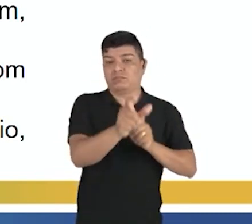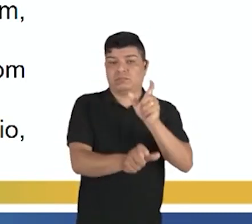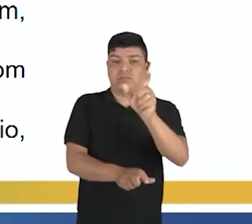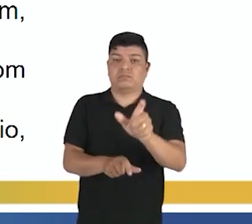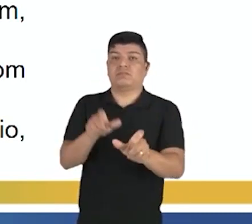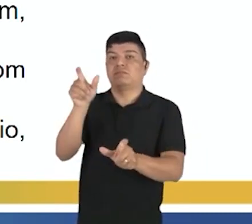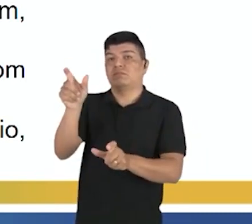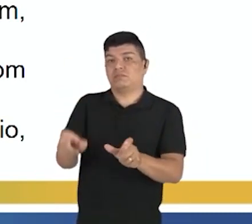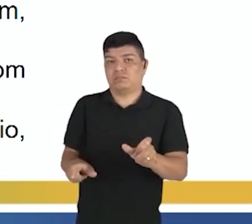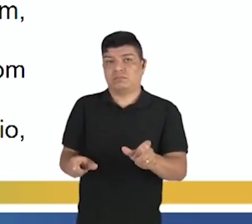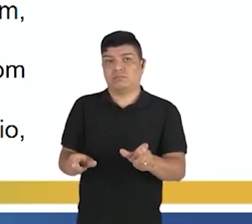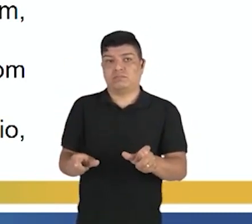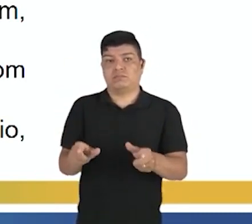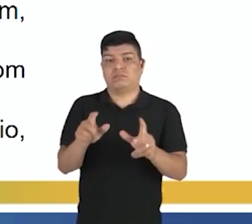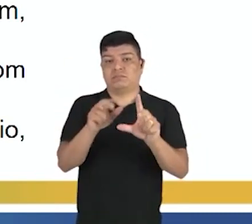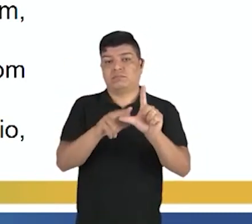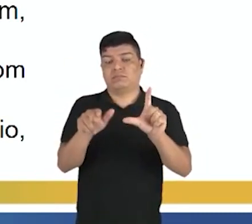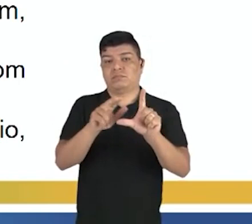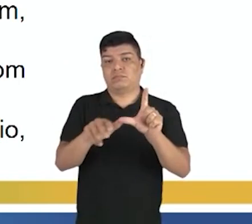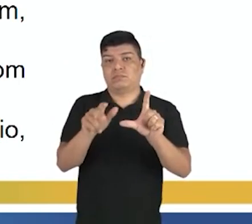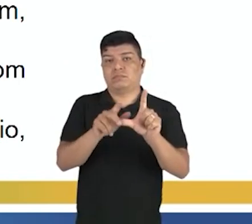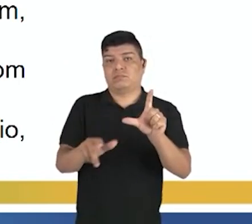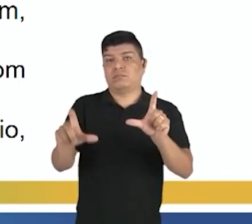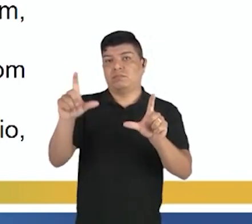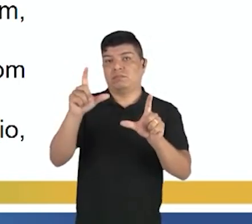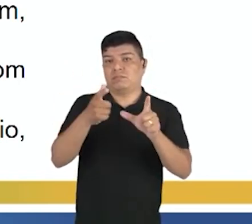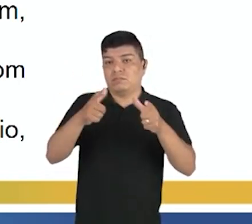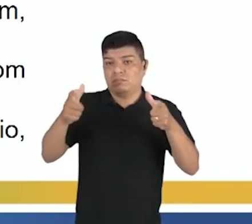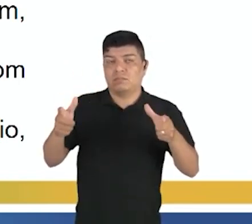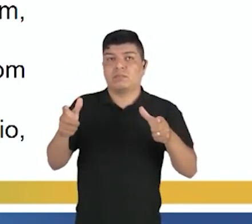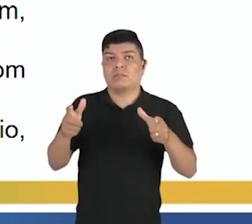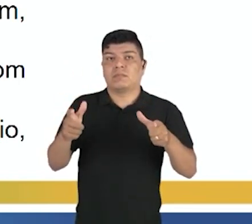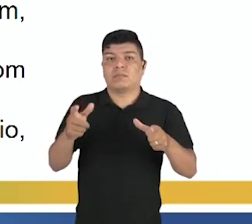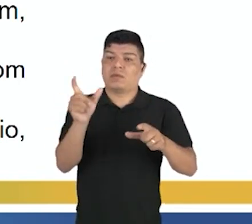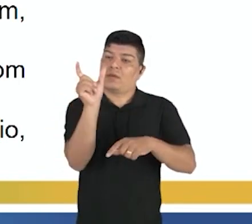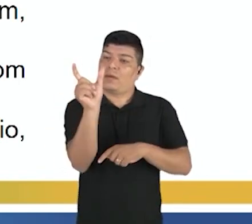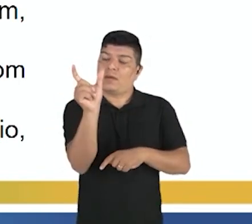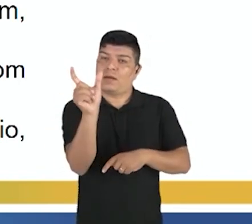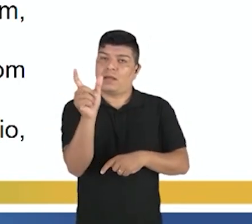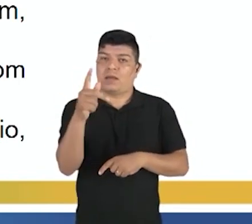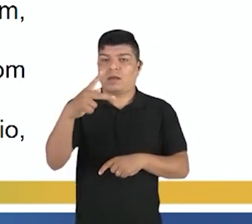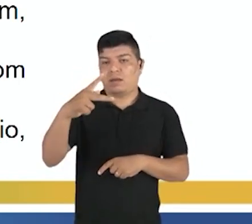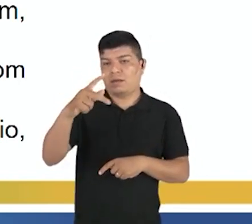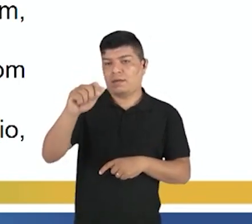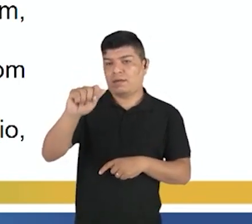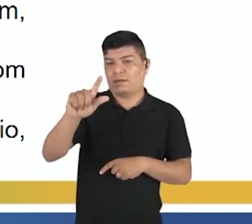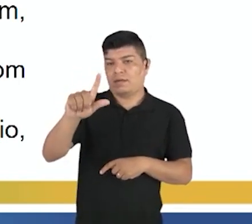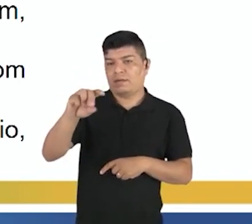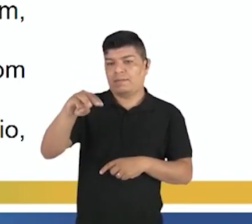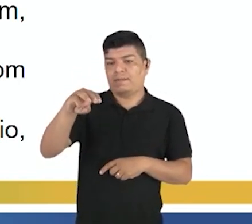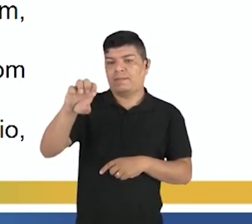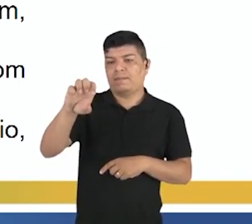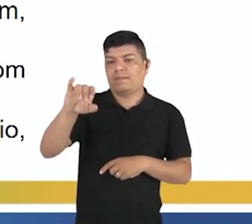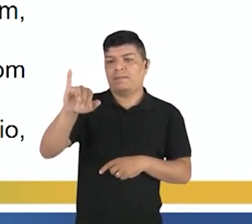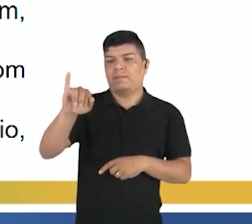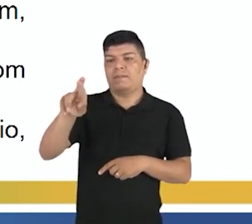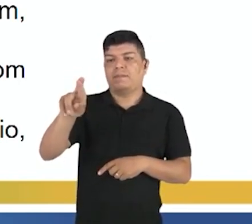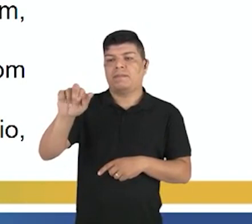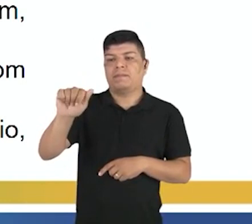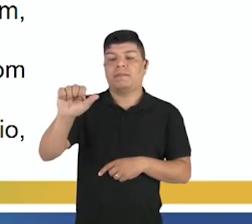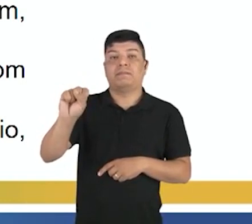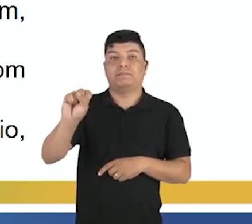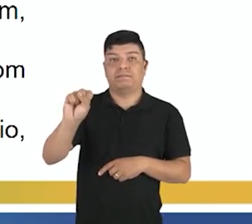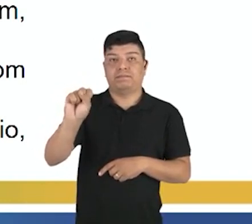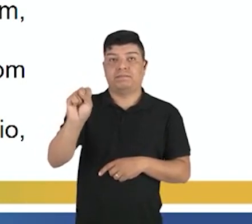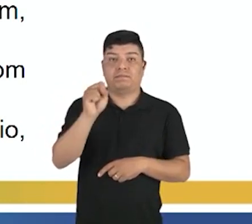em letras maiúsculas, a palavra Palmeiras, que aparece em uma frase entre aspas,